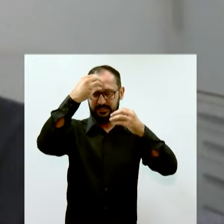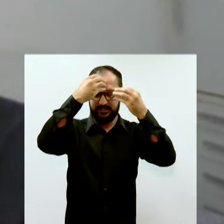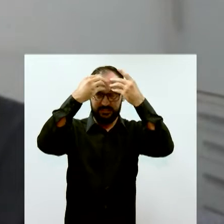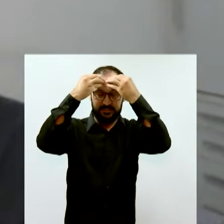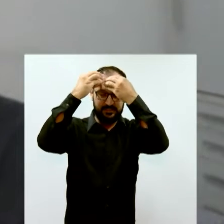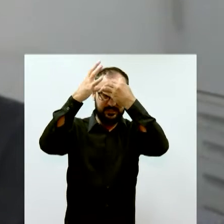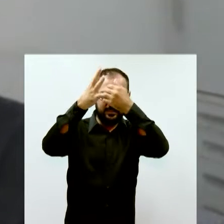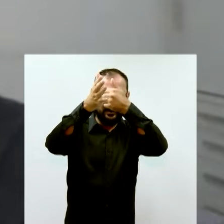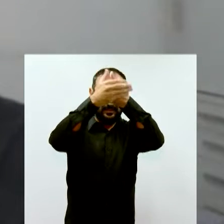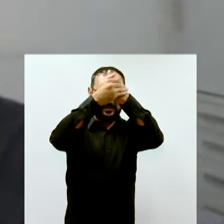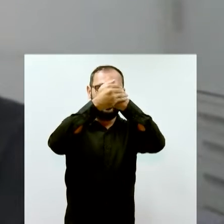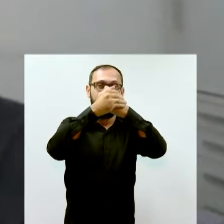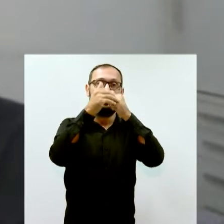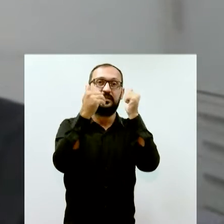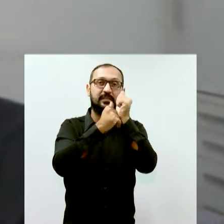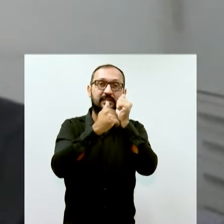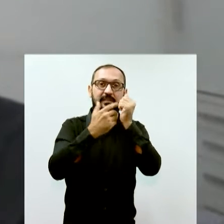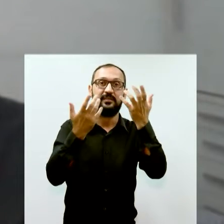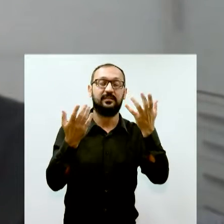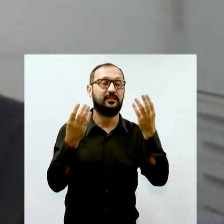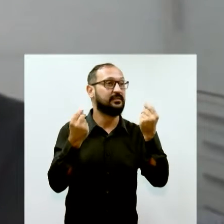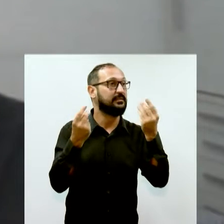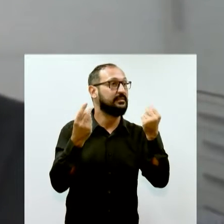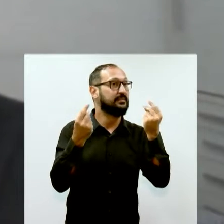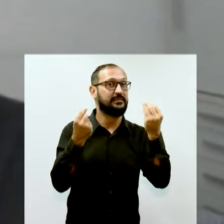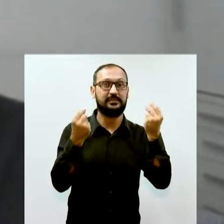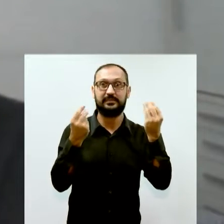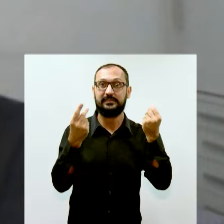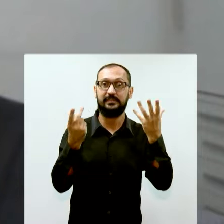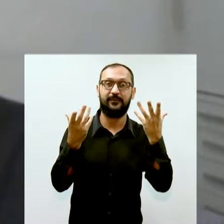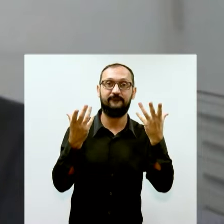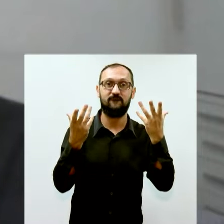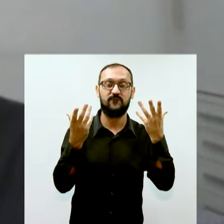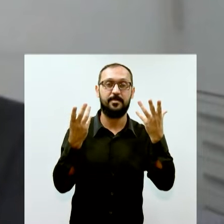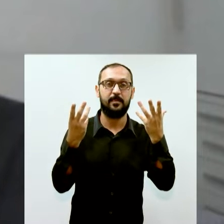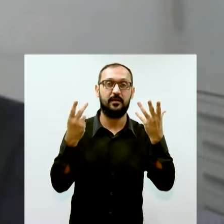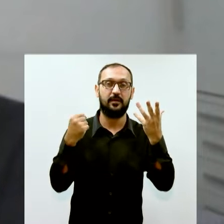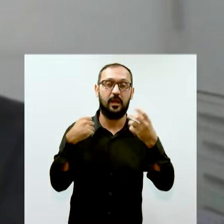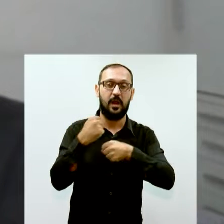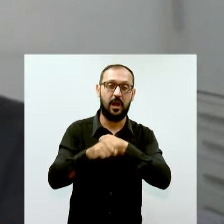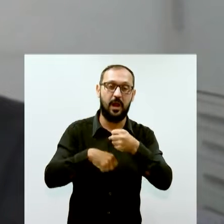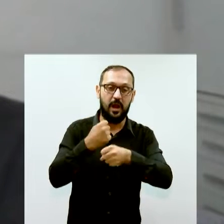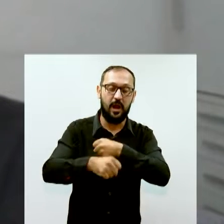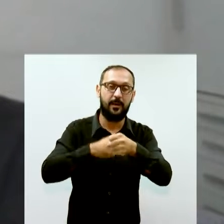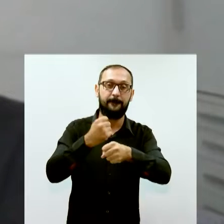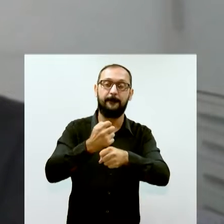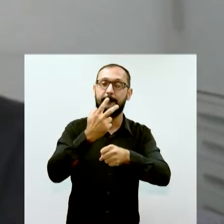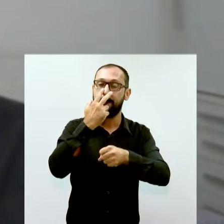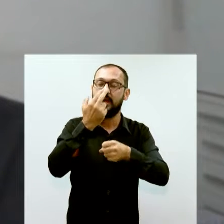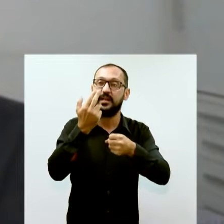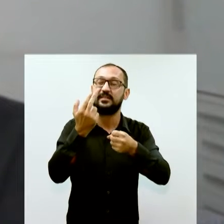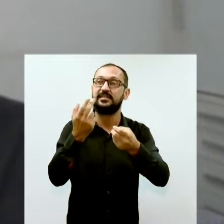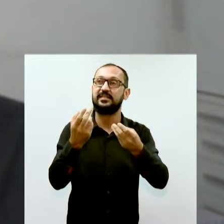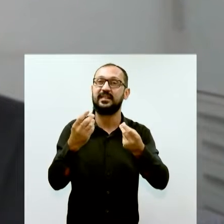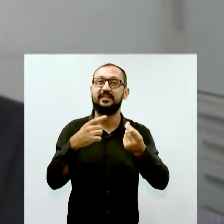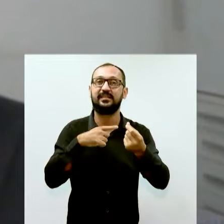assim, vira um mistério para quem está vendo aquilo. E com o tempo esse silêncio ganha uma